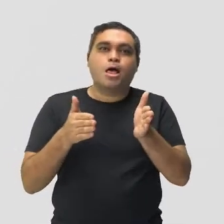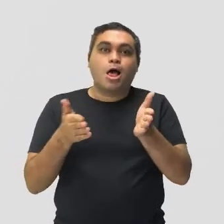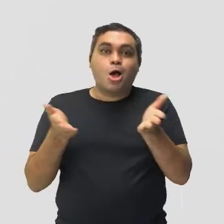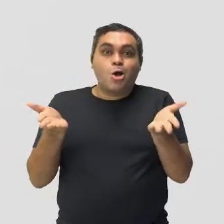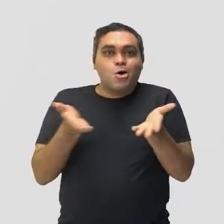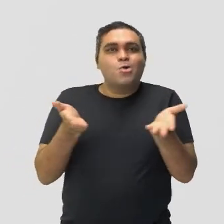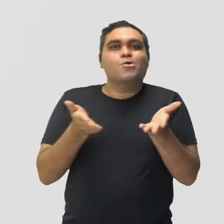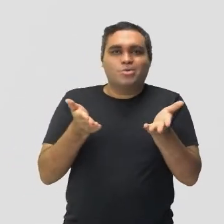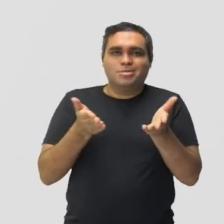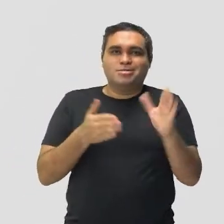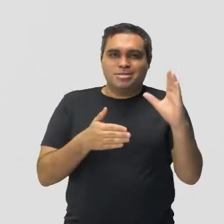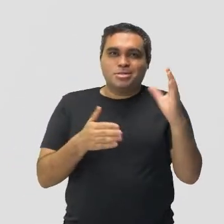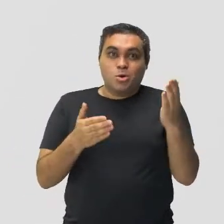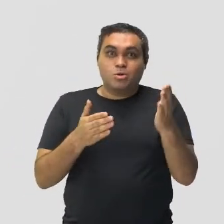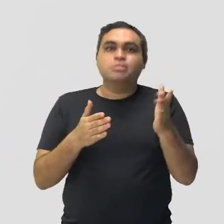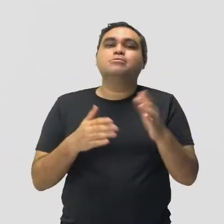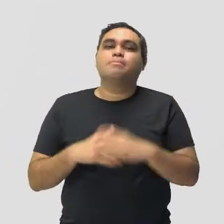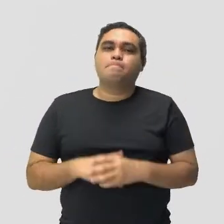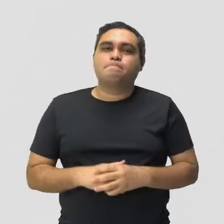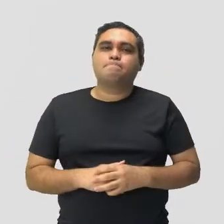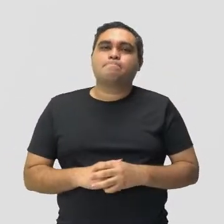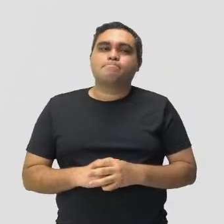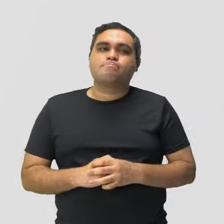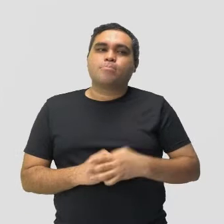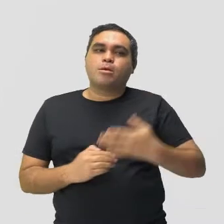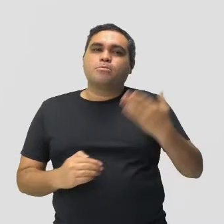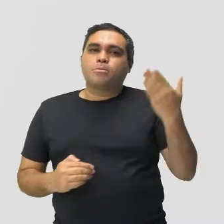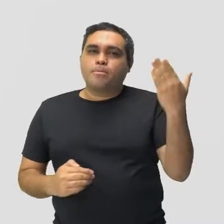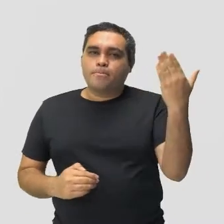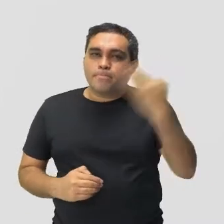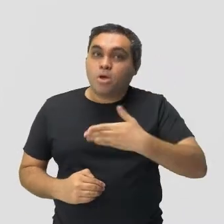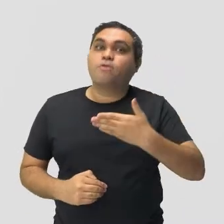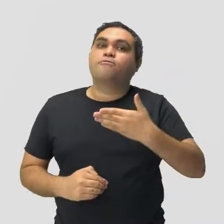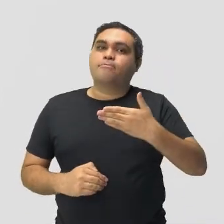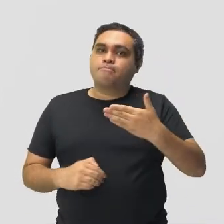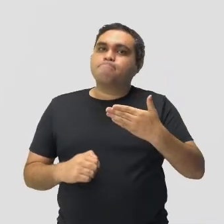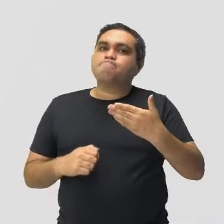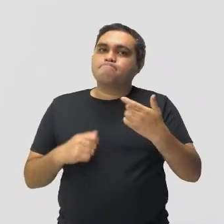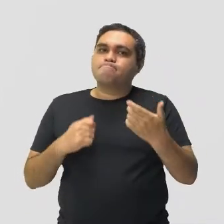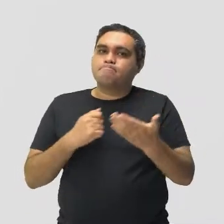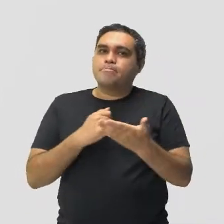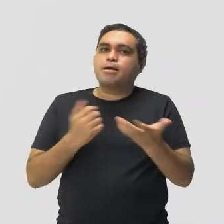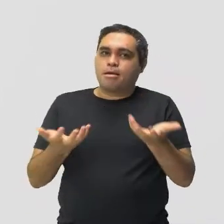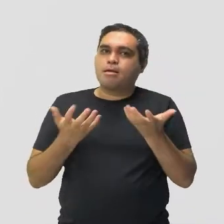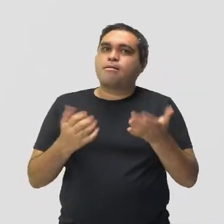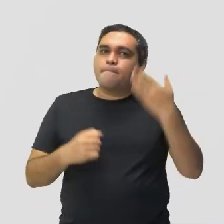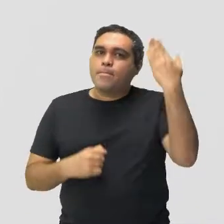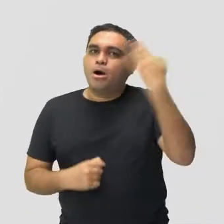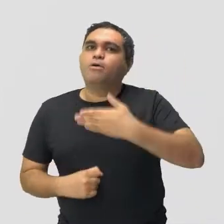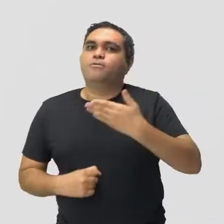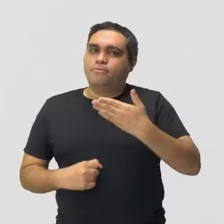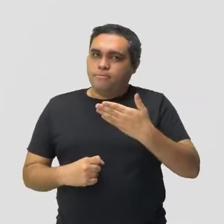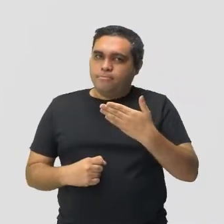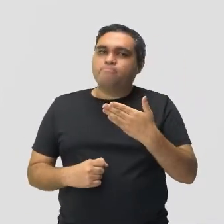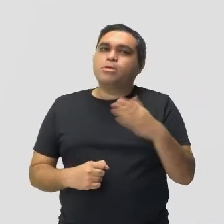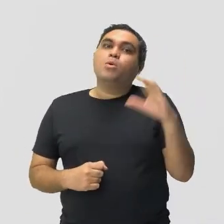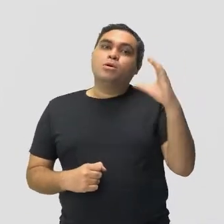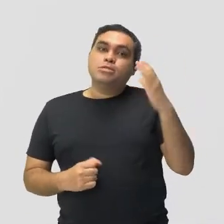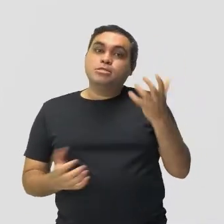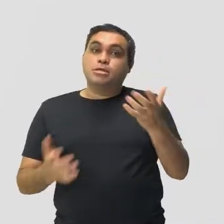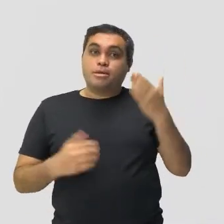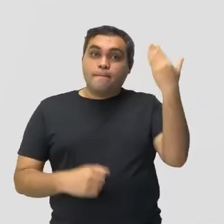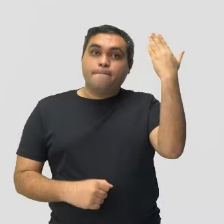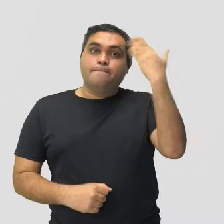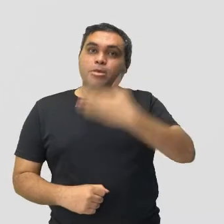Em comprovações. Então, o que a ciência quer? Ela quer comprovar. Ela